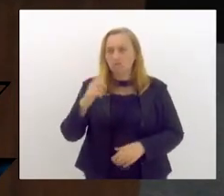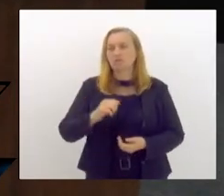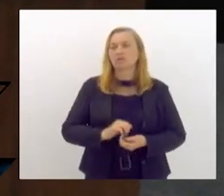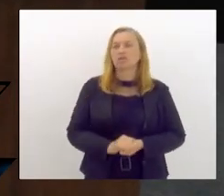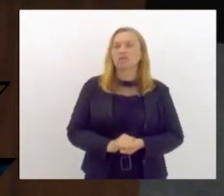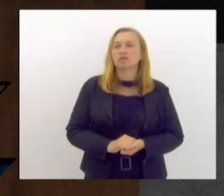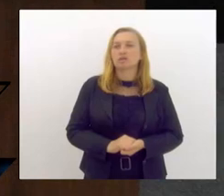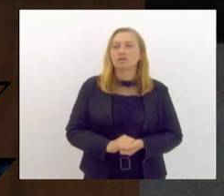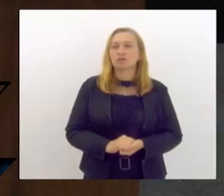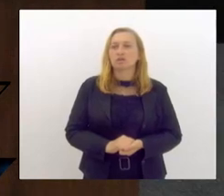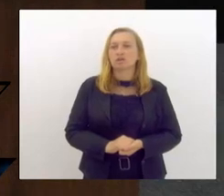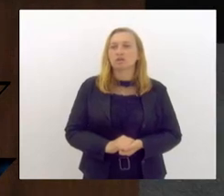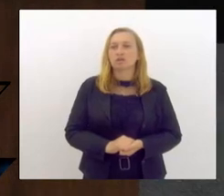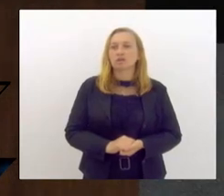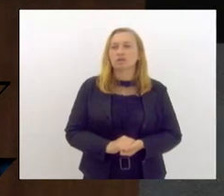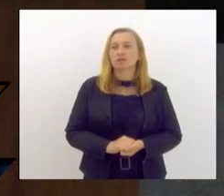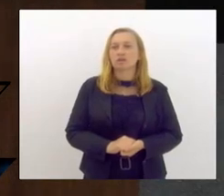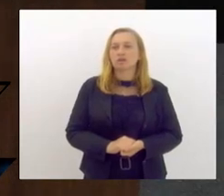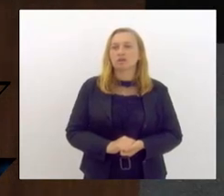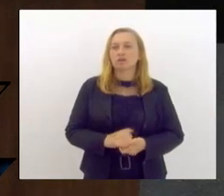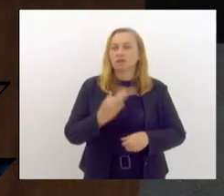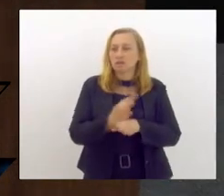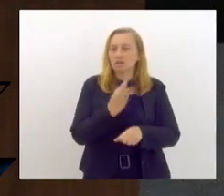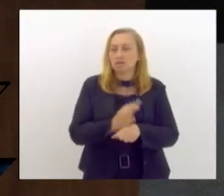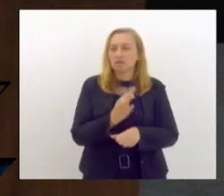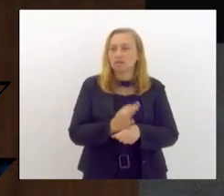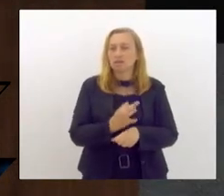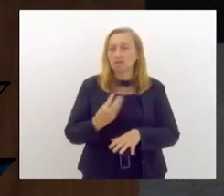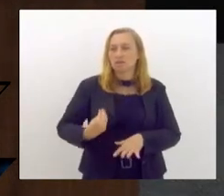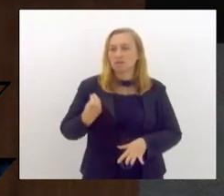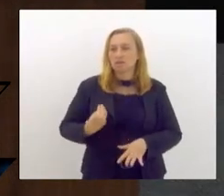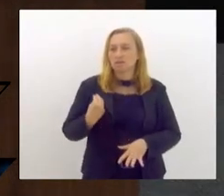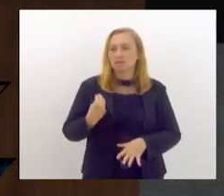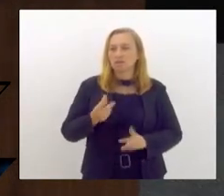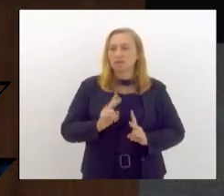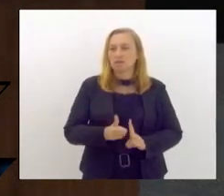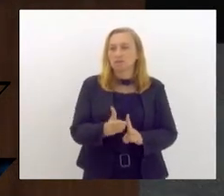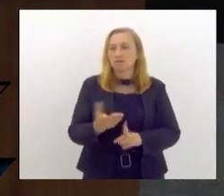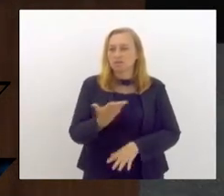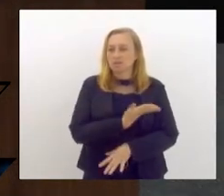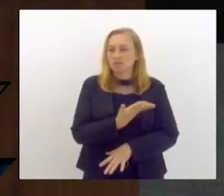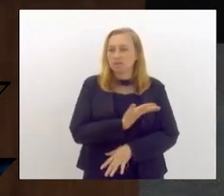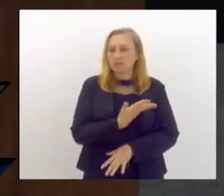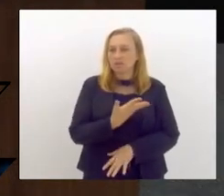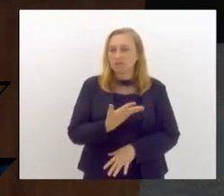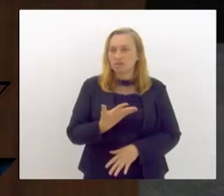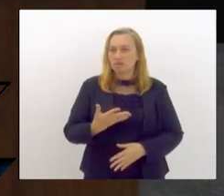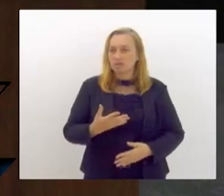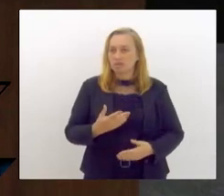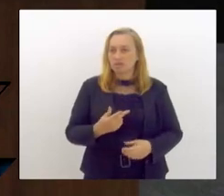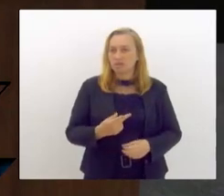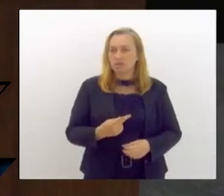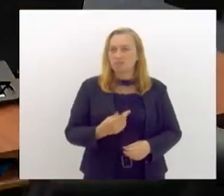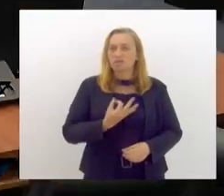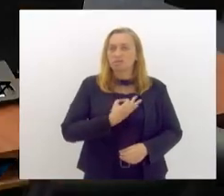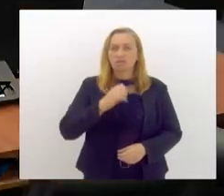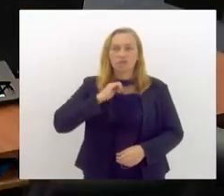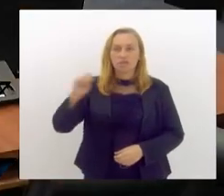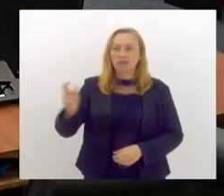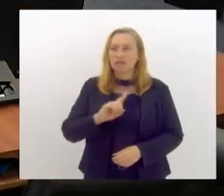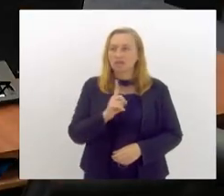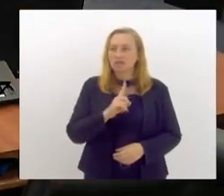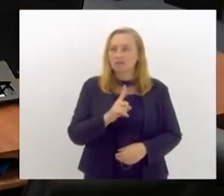trabalha sobre a resistência e a sobrevivência. Sigamos, amigo, uma medalha não te define.